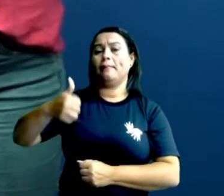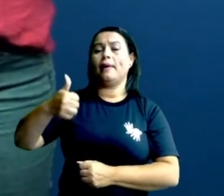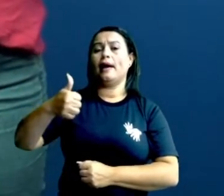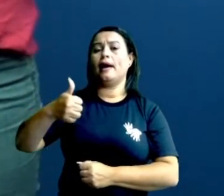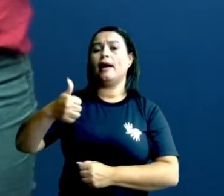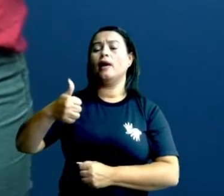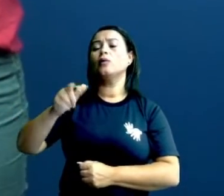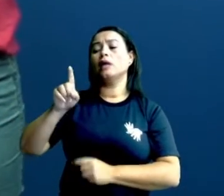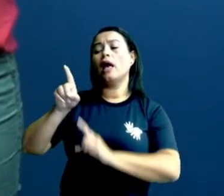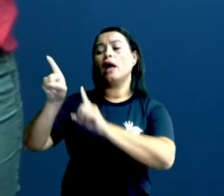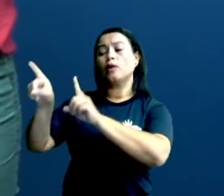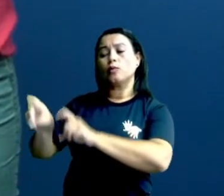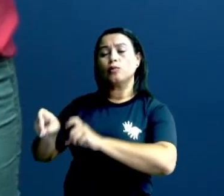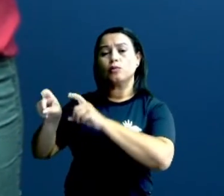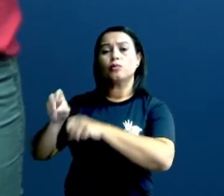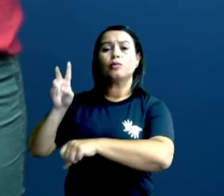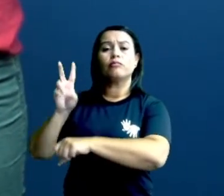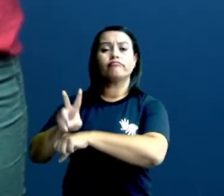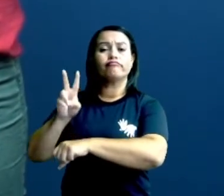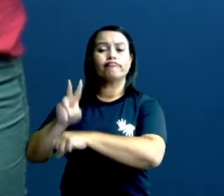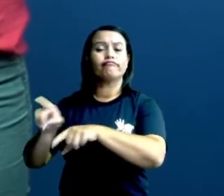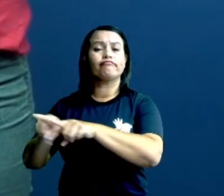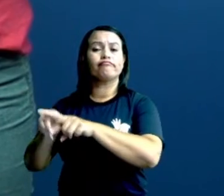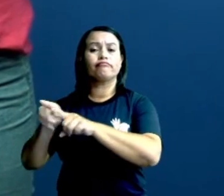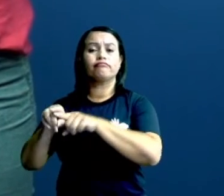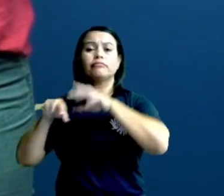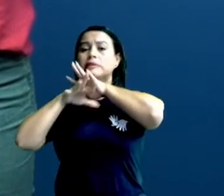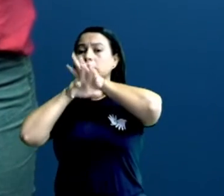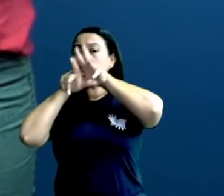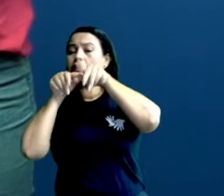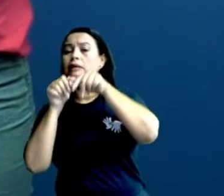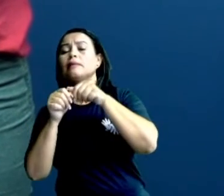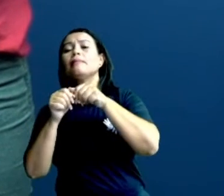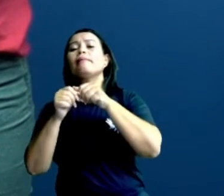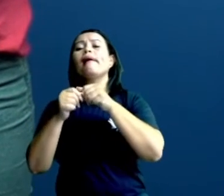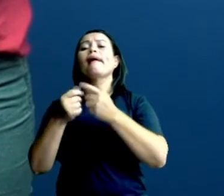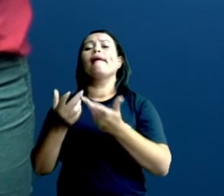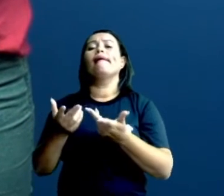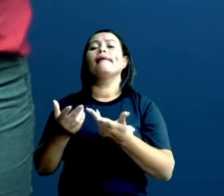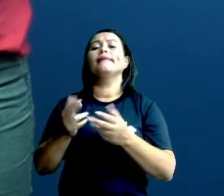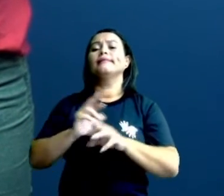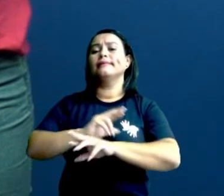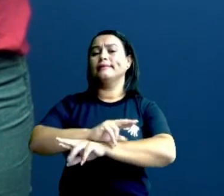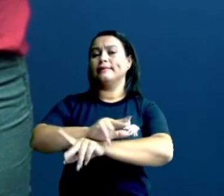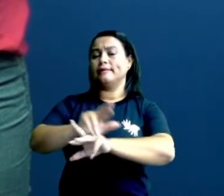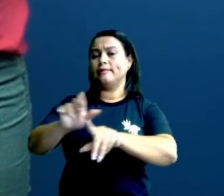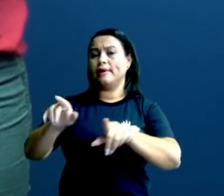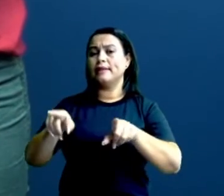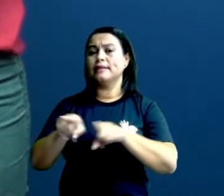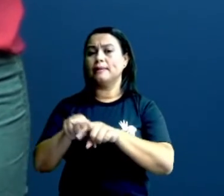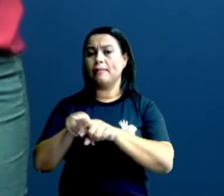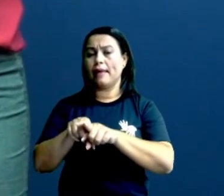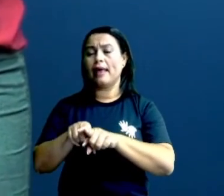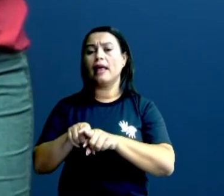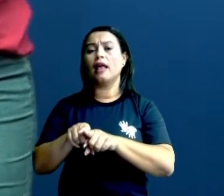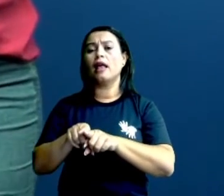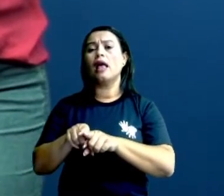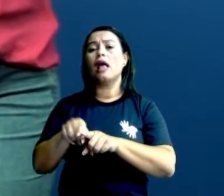que é a agricultura, pecuária, extrativismo, mineral, vegetal e